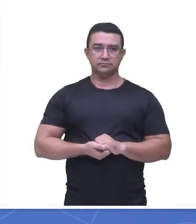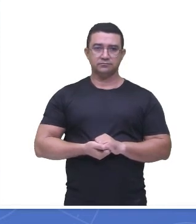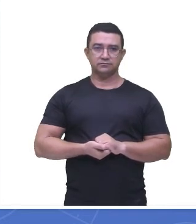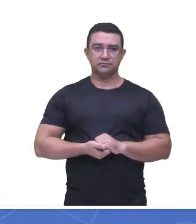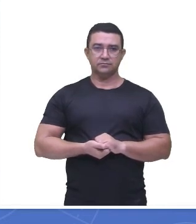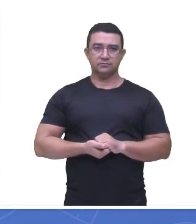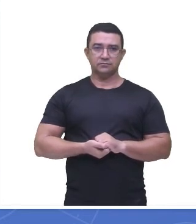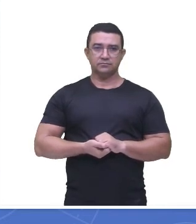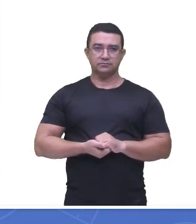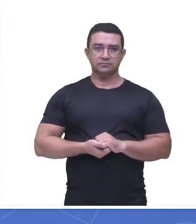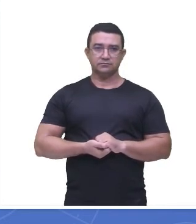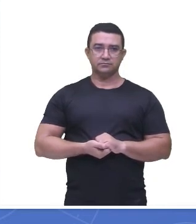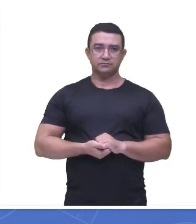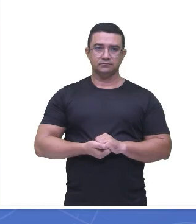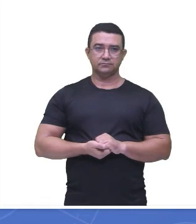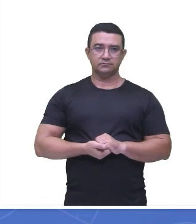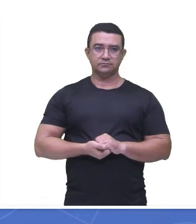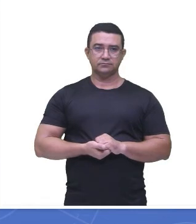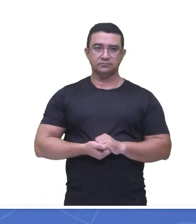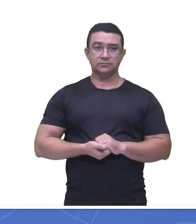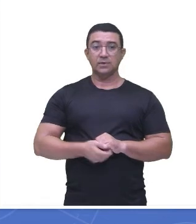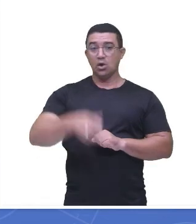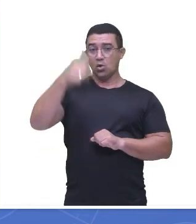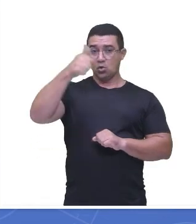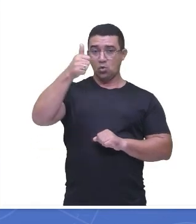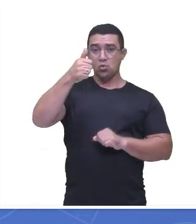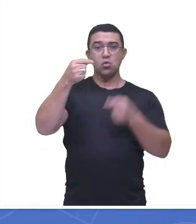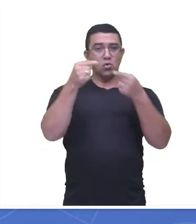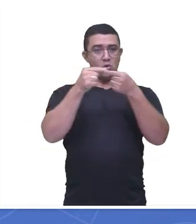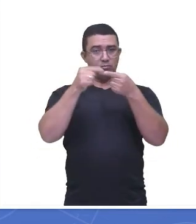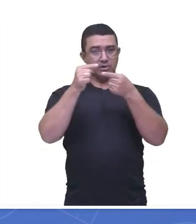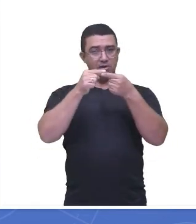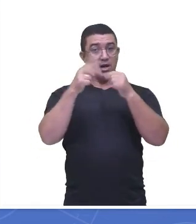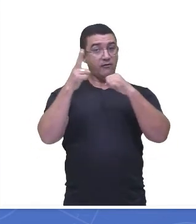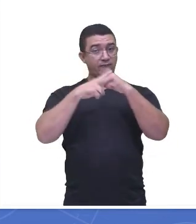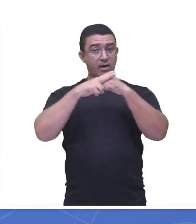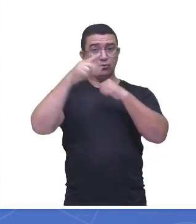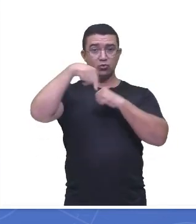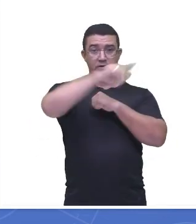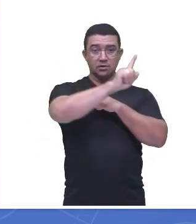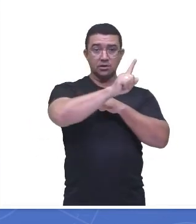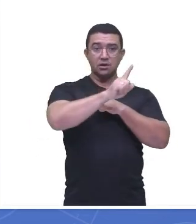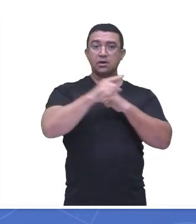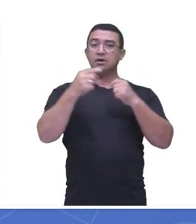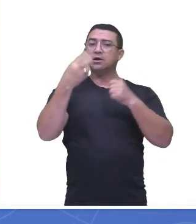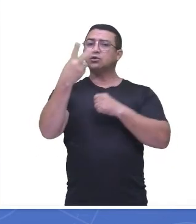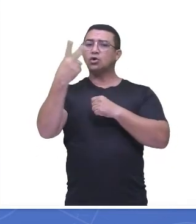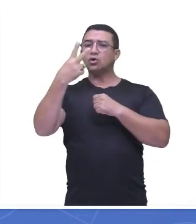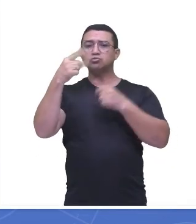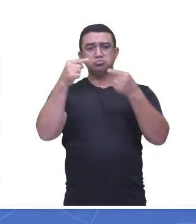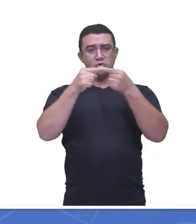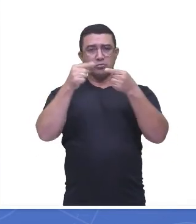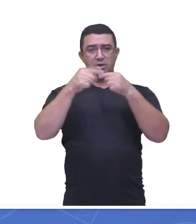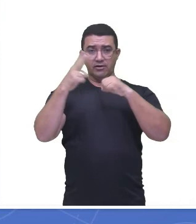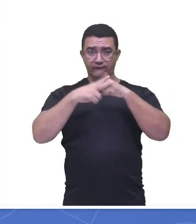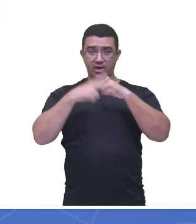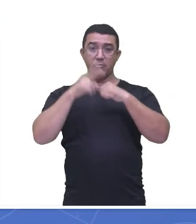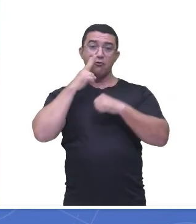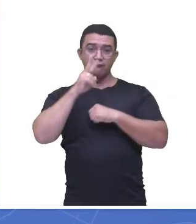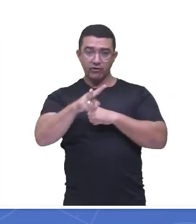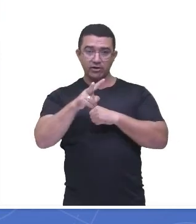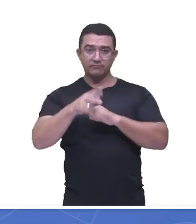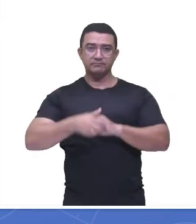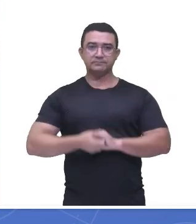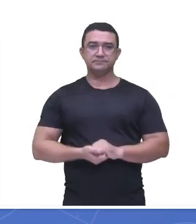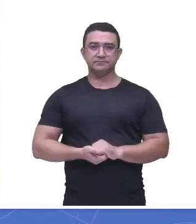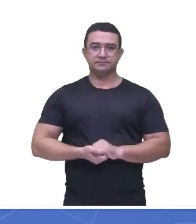O item 1, eu relacionei ao verbo ir. O item 2, ao verbo ver. Yo veía, tú veías, él